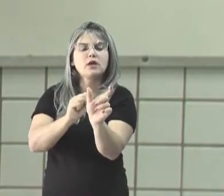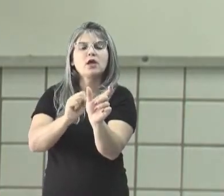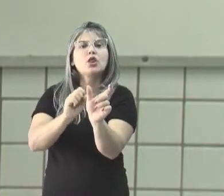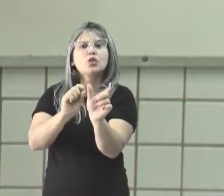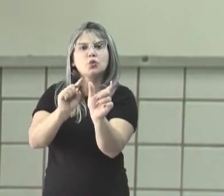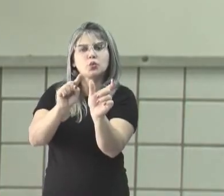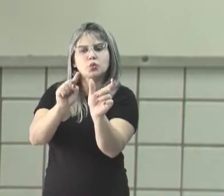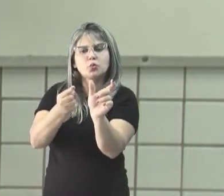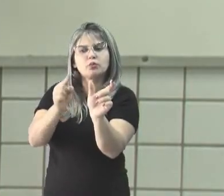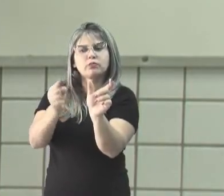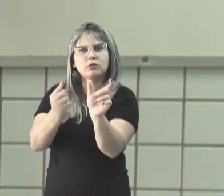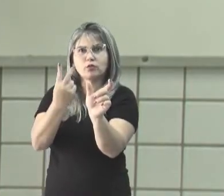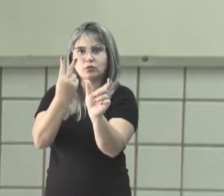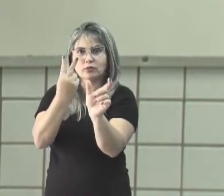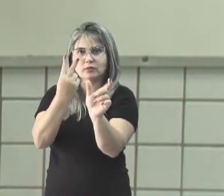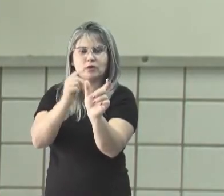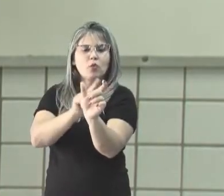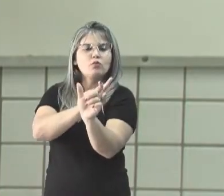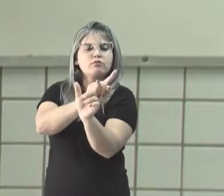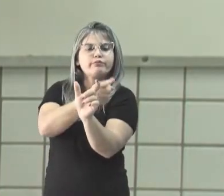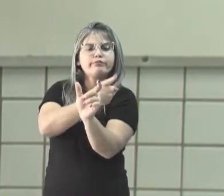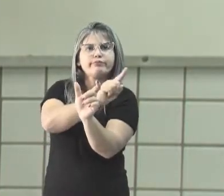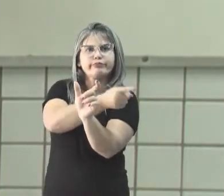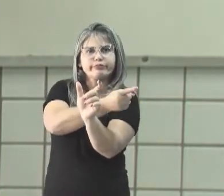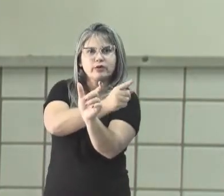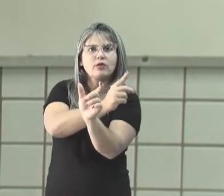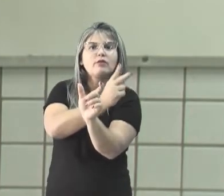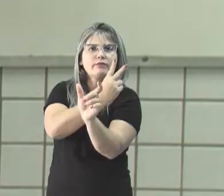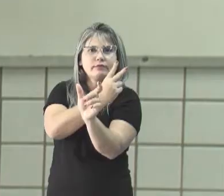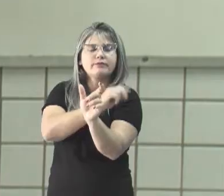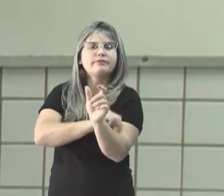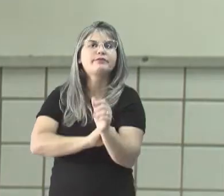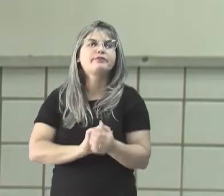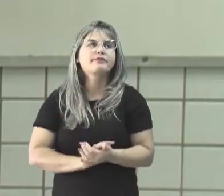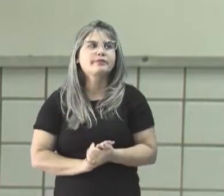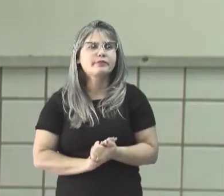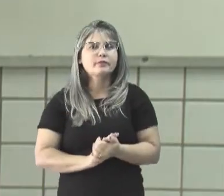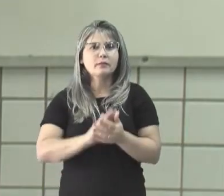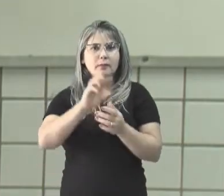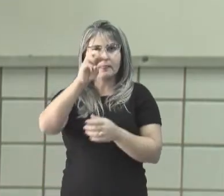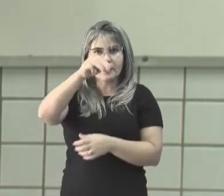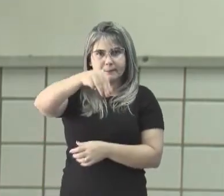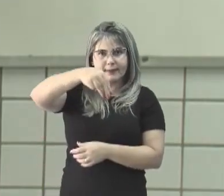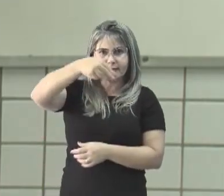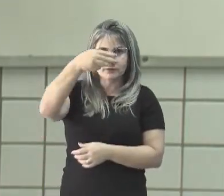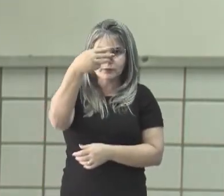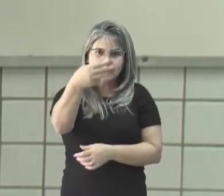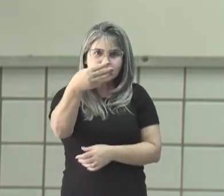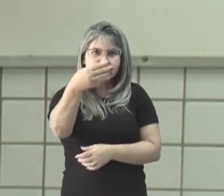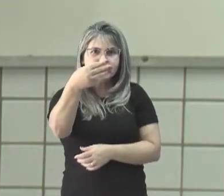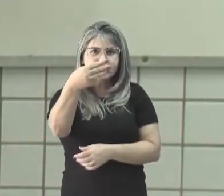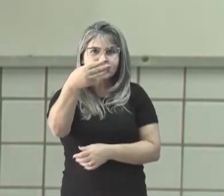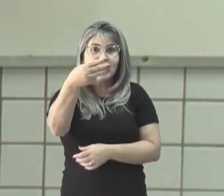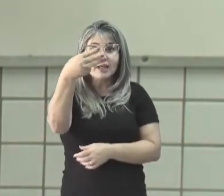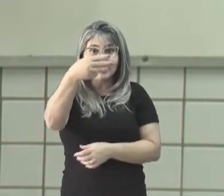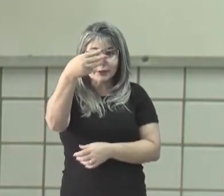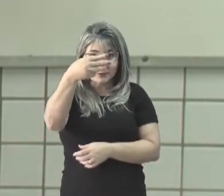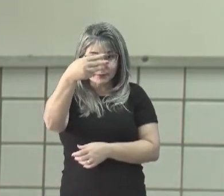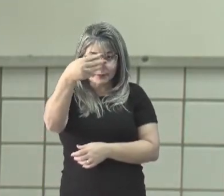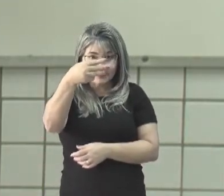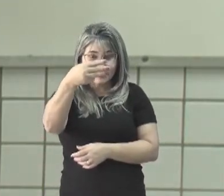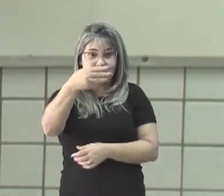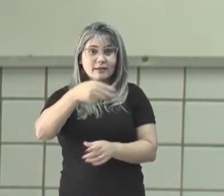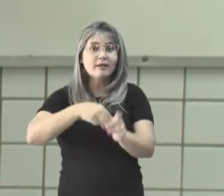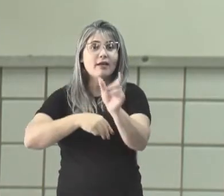casas decimais com a vírgula. No metro cúbico, o nosso expoente é o 3. Então, cada unidade que a